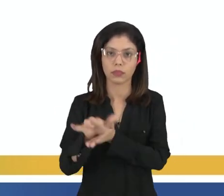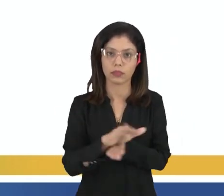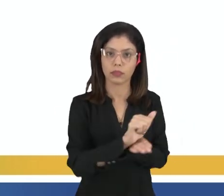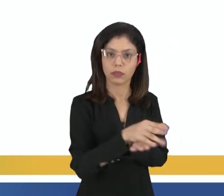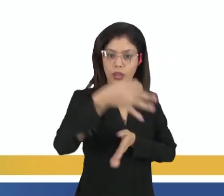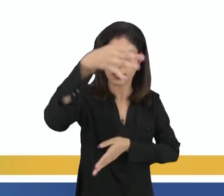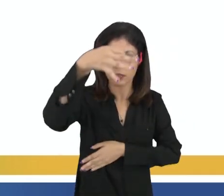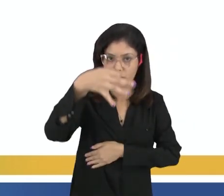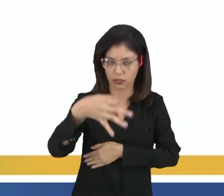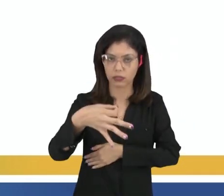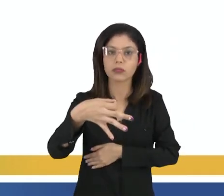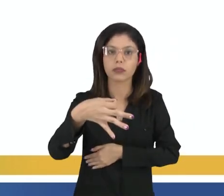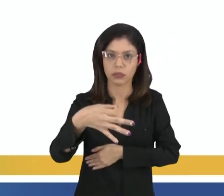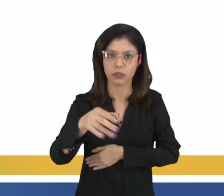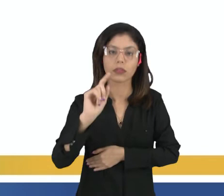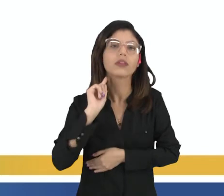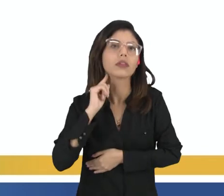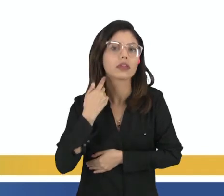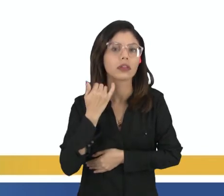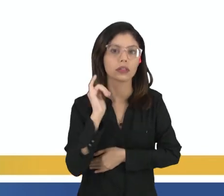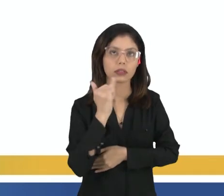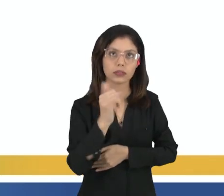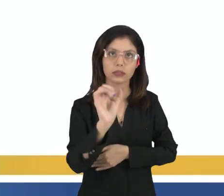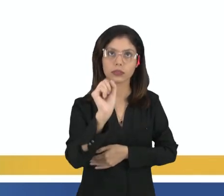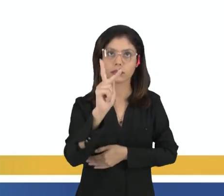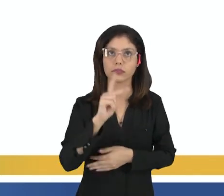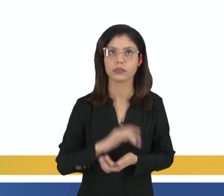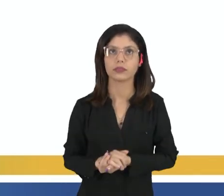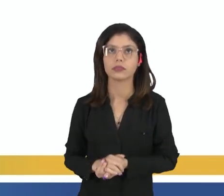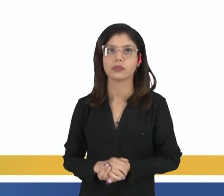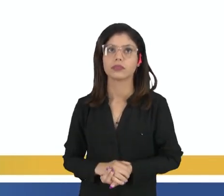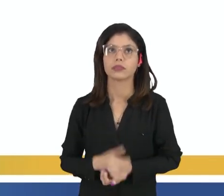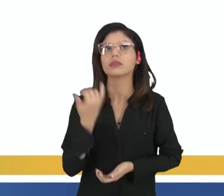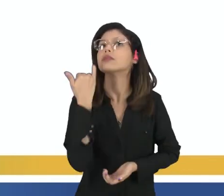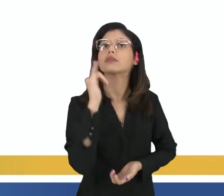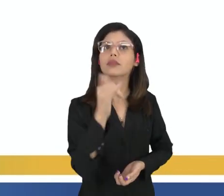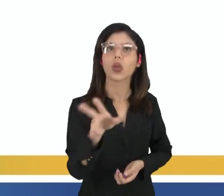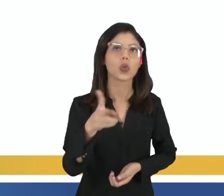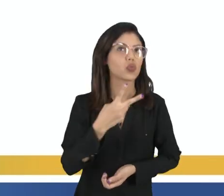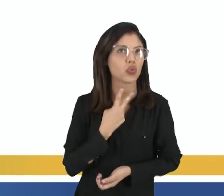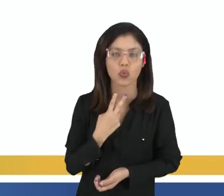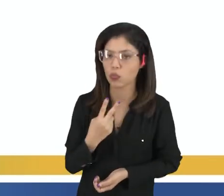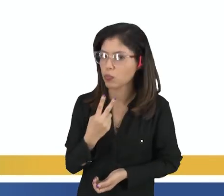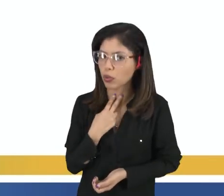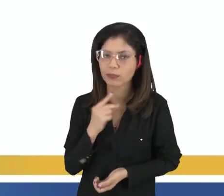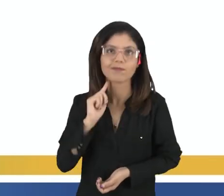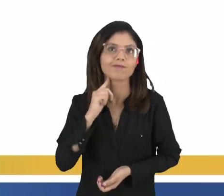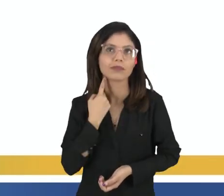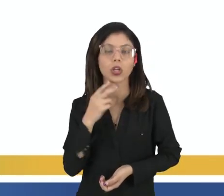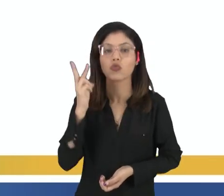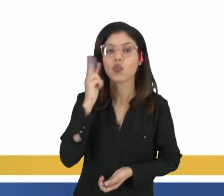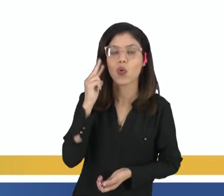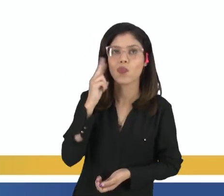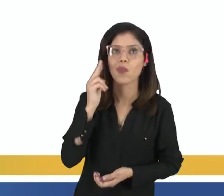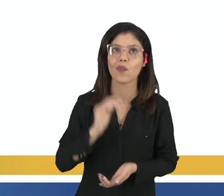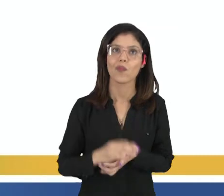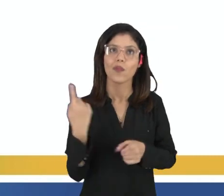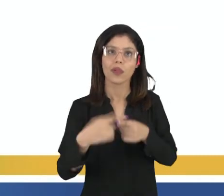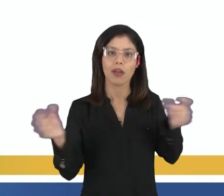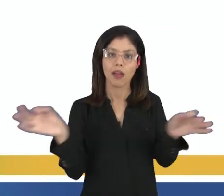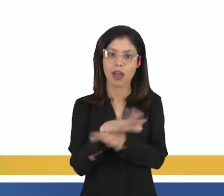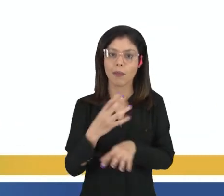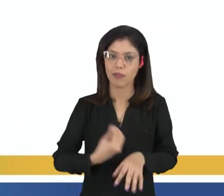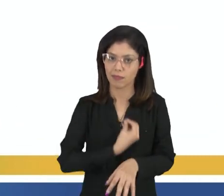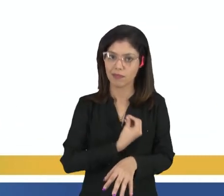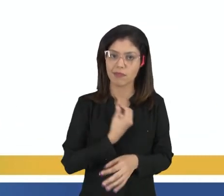descarte correto desse lixo eletrônico, ok? Então, primeiro, eles não devem ser jogados no lixo comum quando acaba